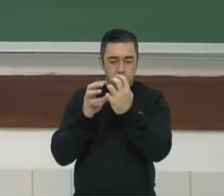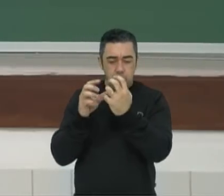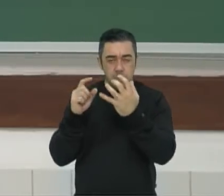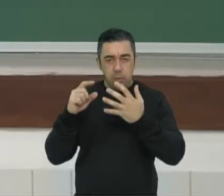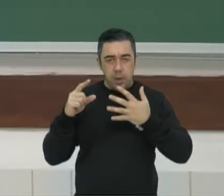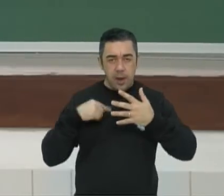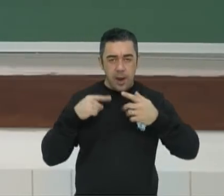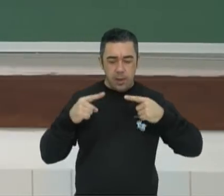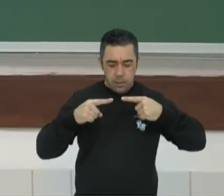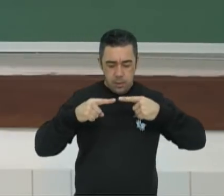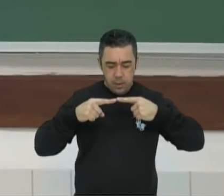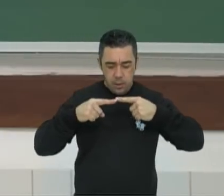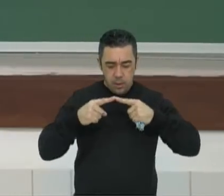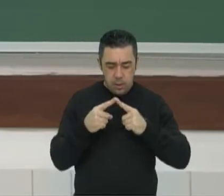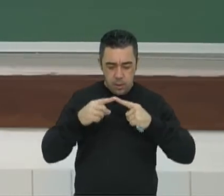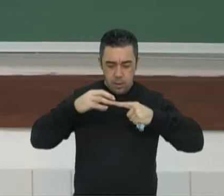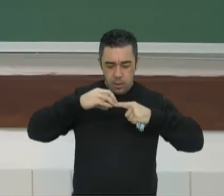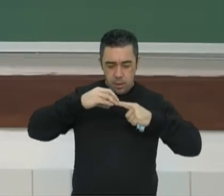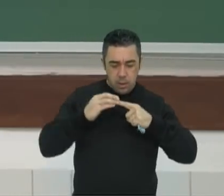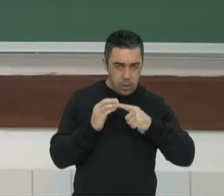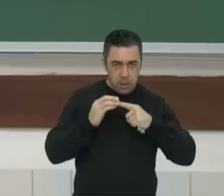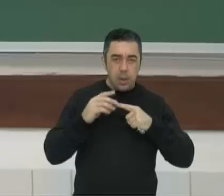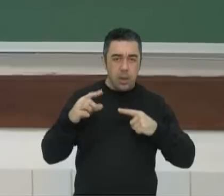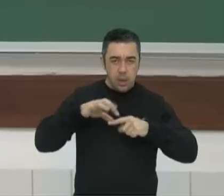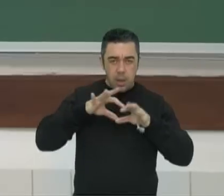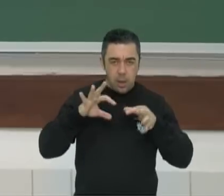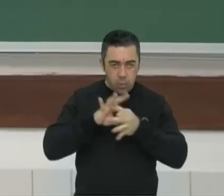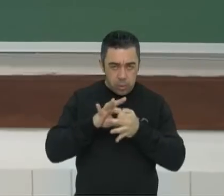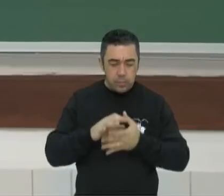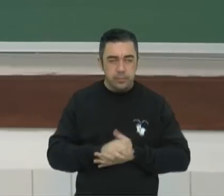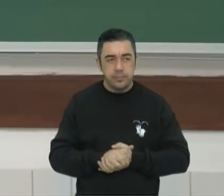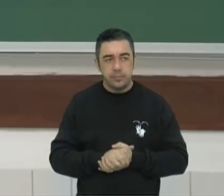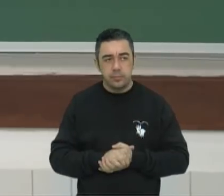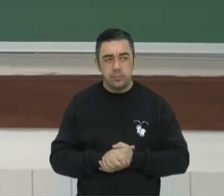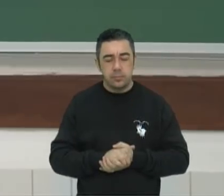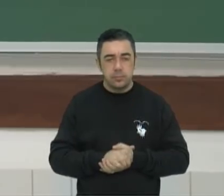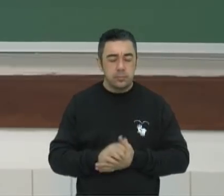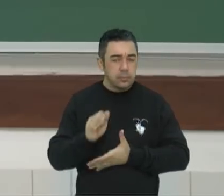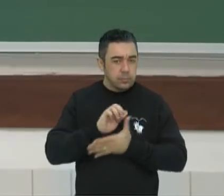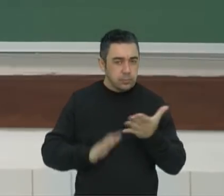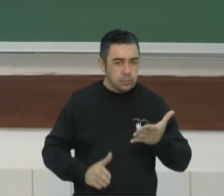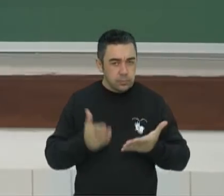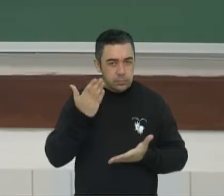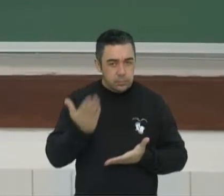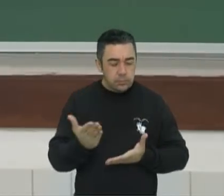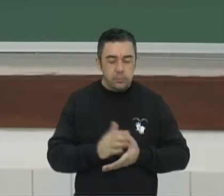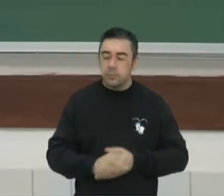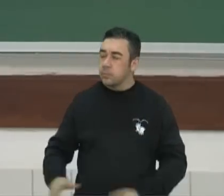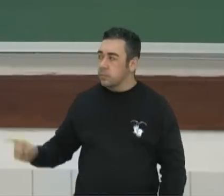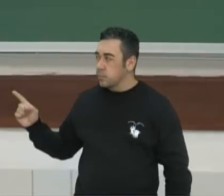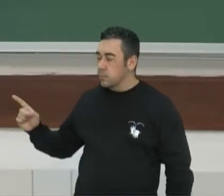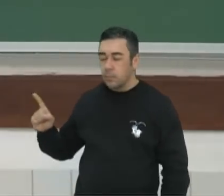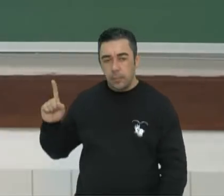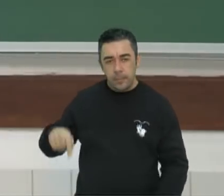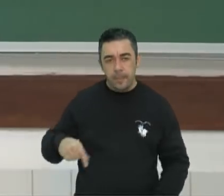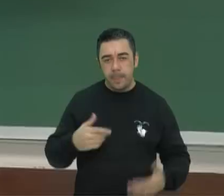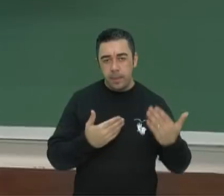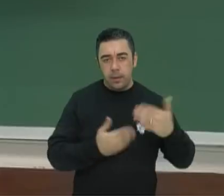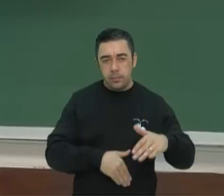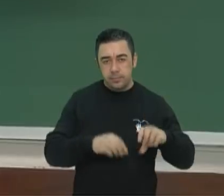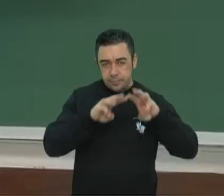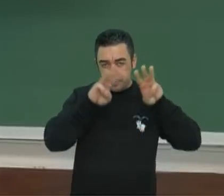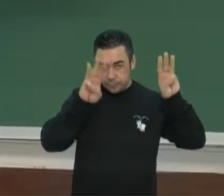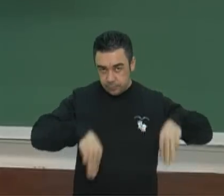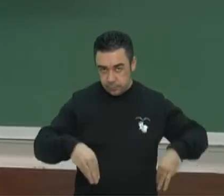são formados de tecido conjuntivo propriamente dito. Vamos ao exercício. Esse daqui da Universidade Federal do